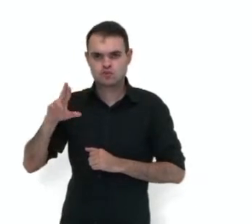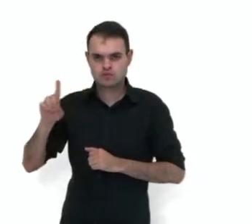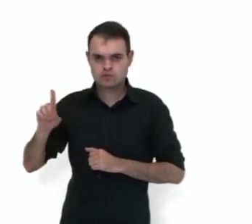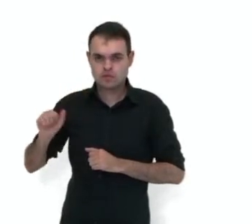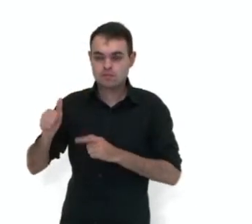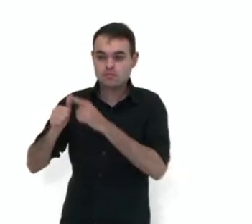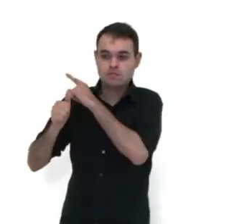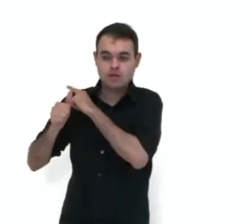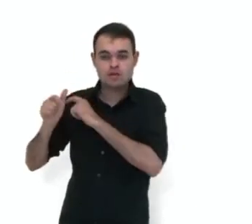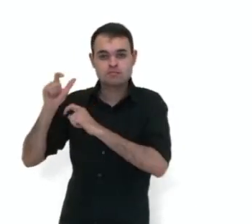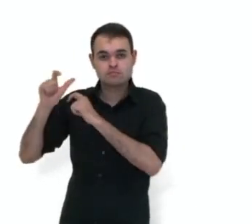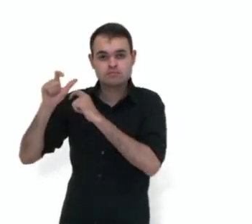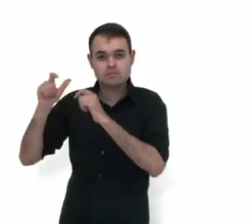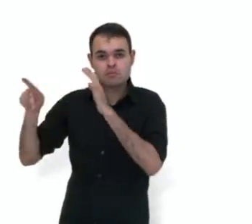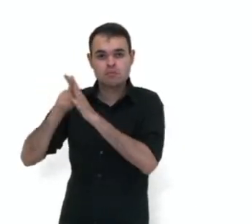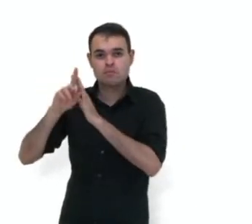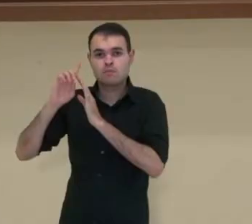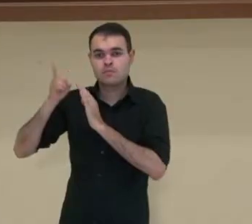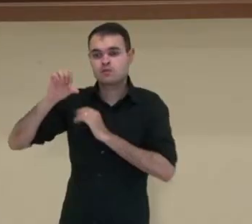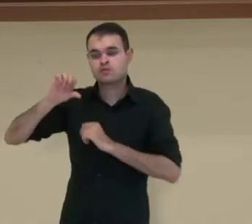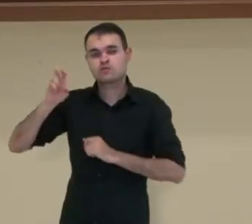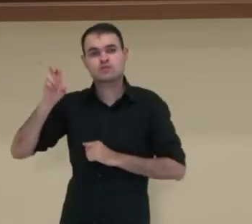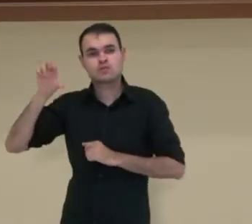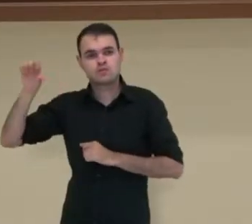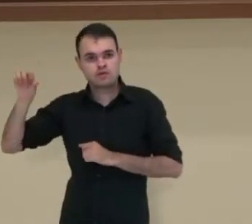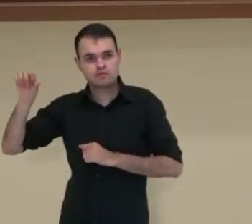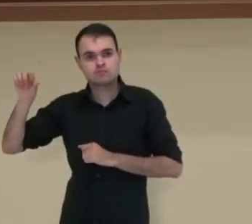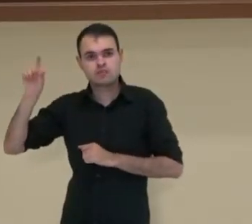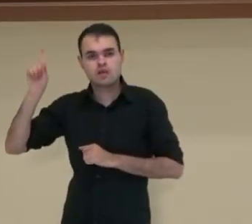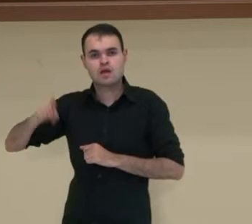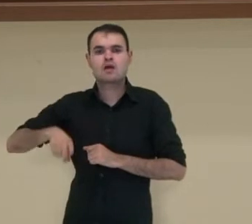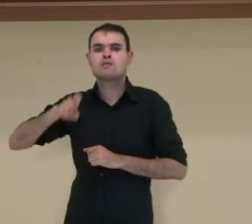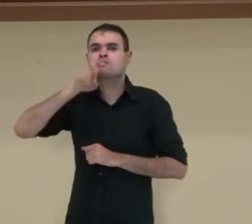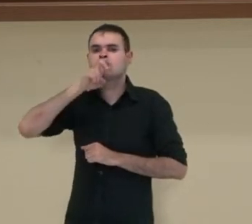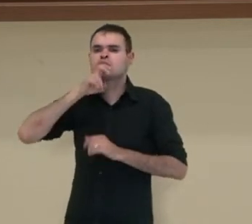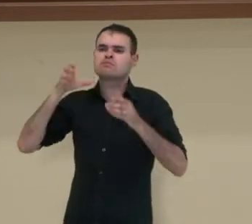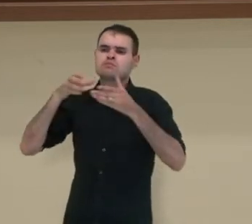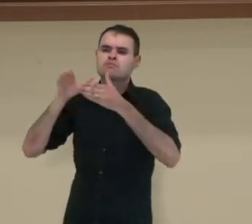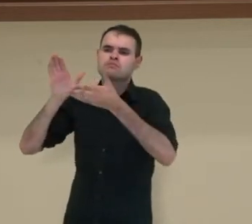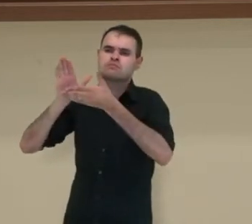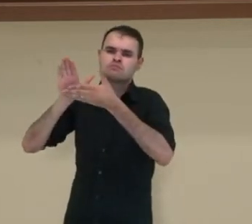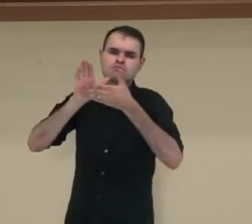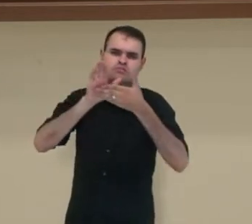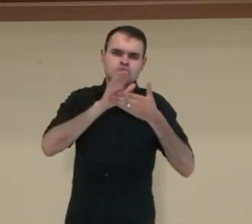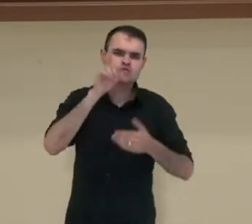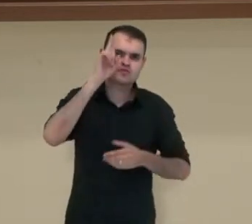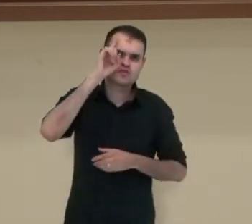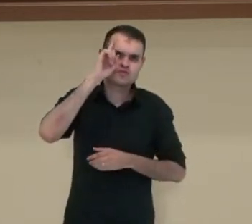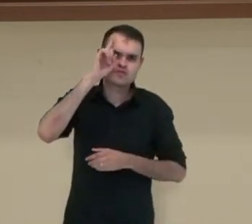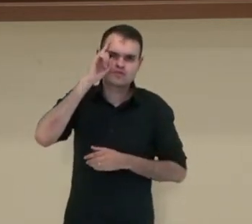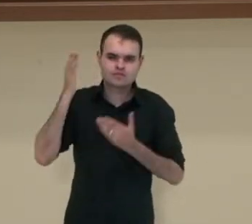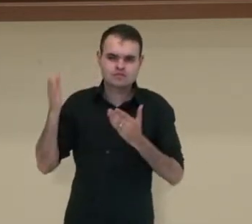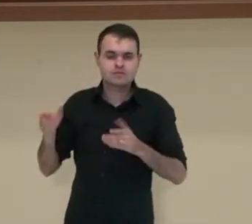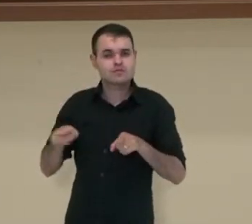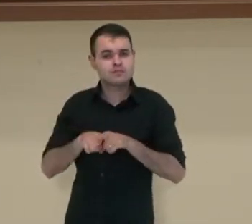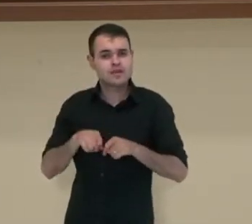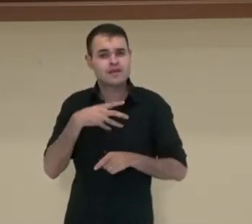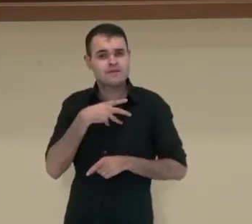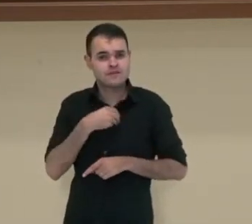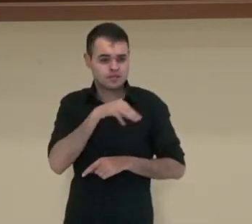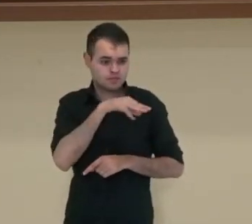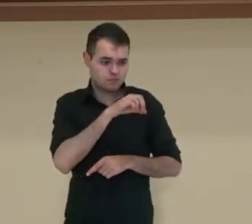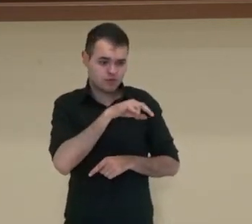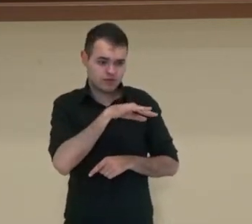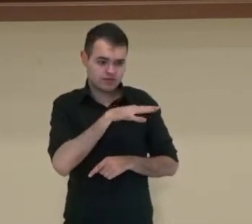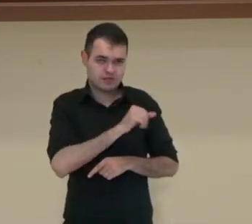oficial da Turma da Mônica na em 1959 A Turma da Mônica que propõe personagens do cotidiano do artista Inclusive a